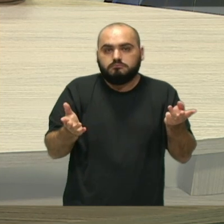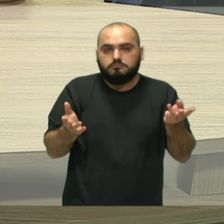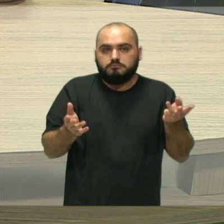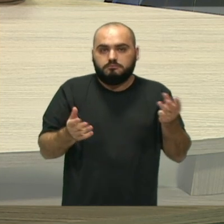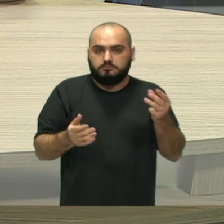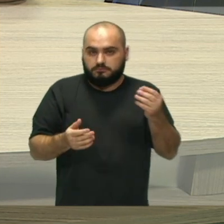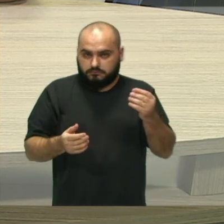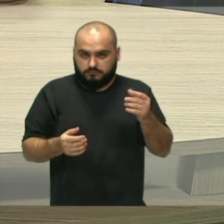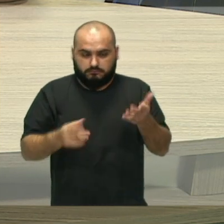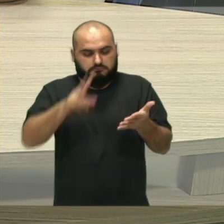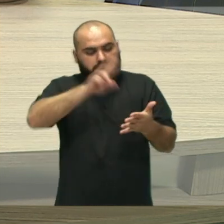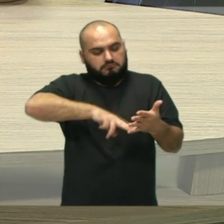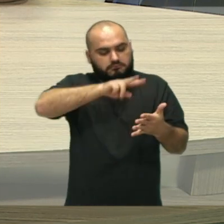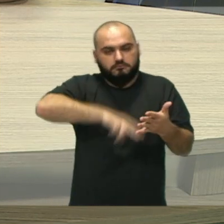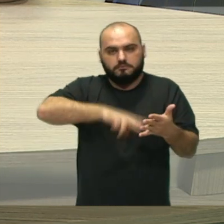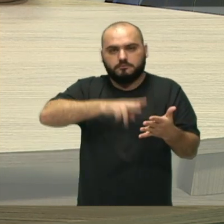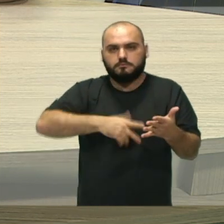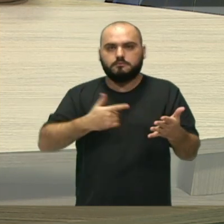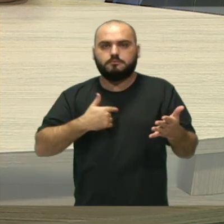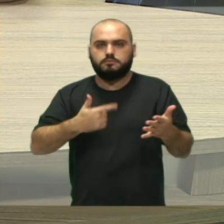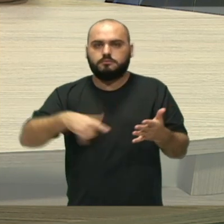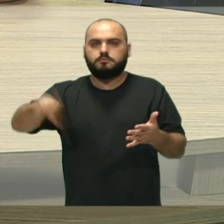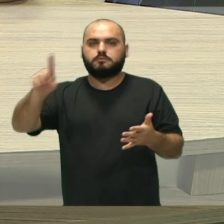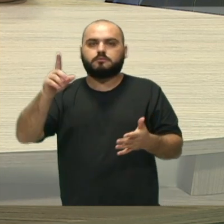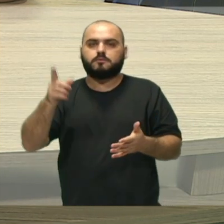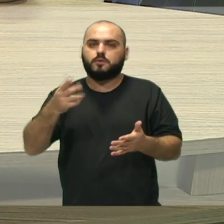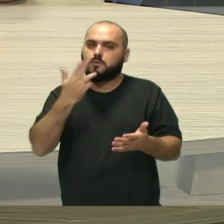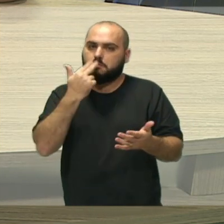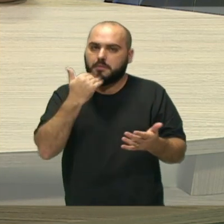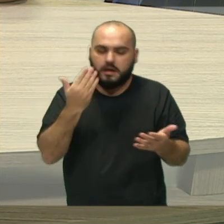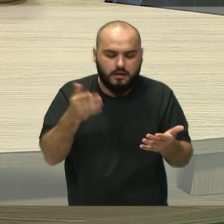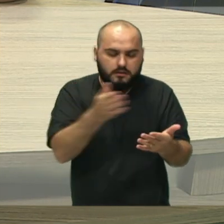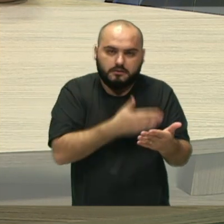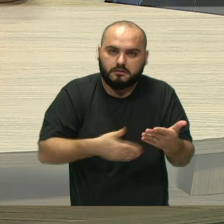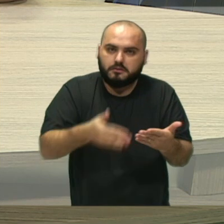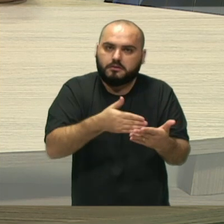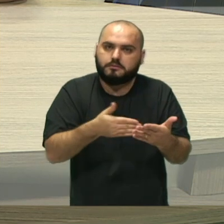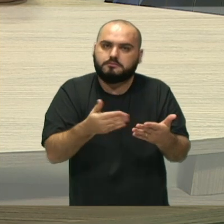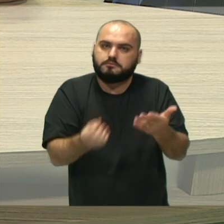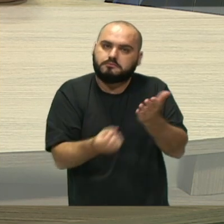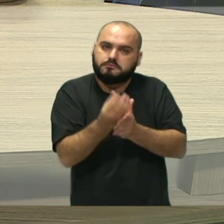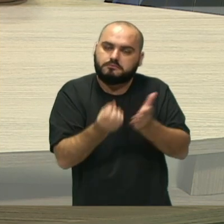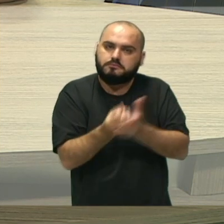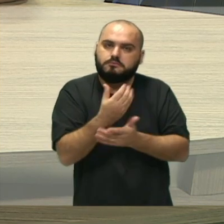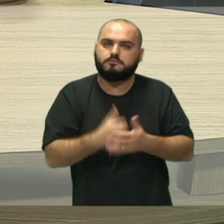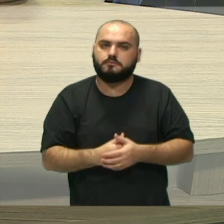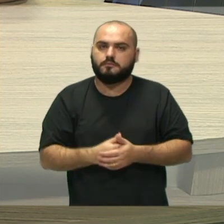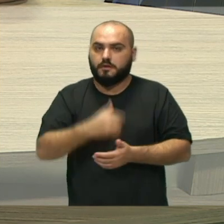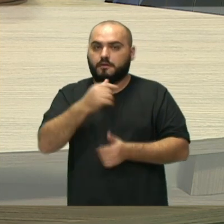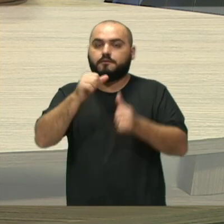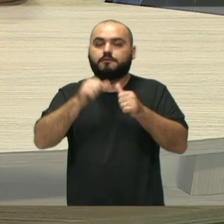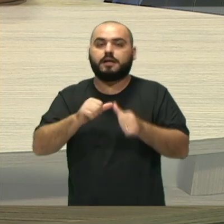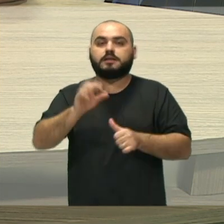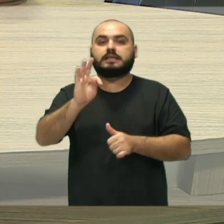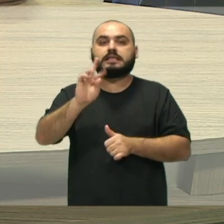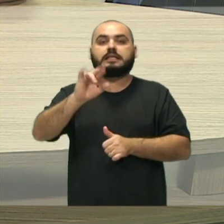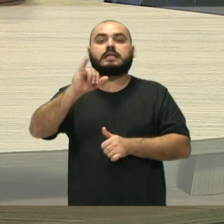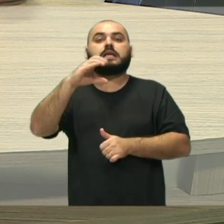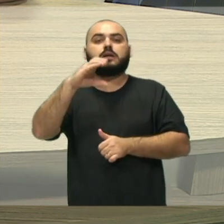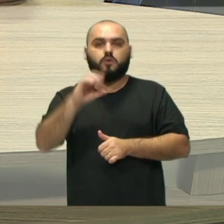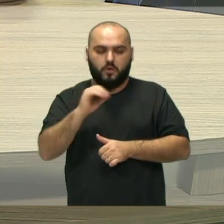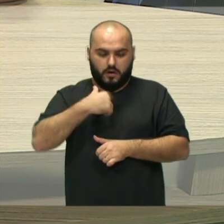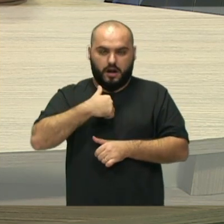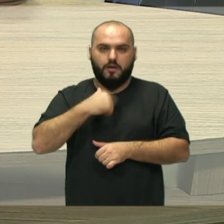tendo algum tipo de leitura, algumas vão para o lado da culinária, tentando inventar, algumas pessoas fazem tricô, como eu faço